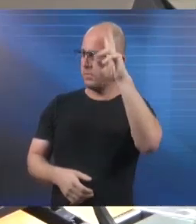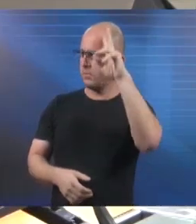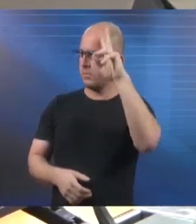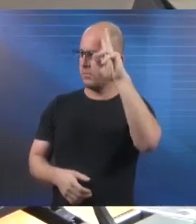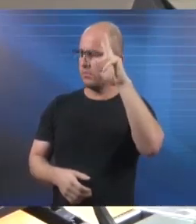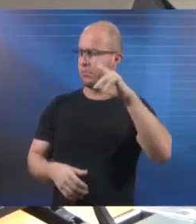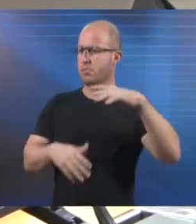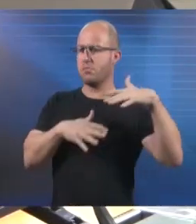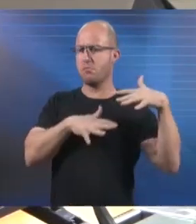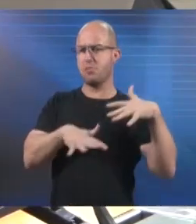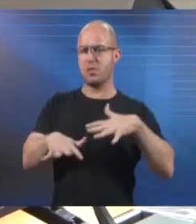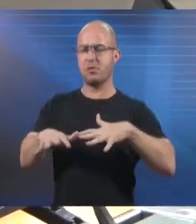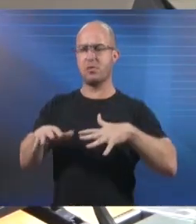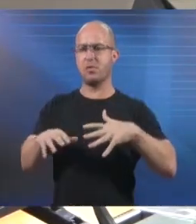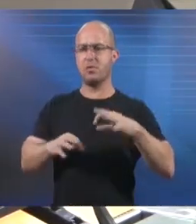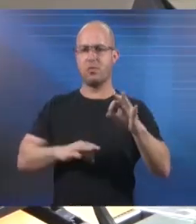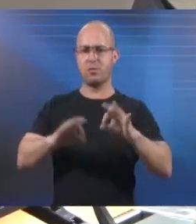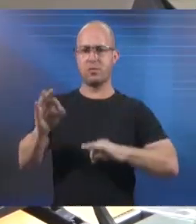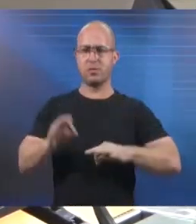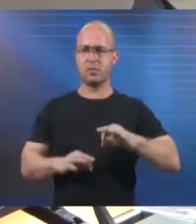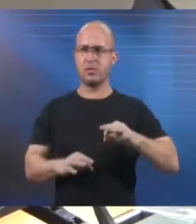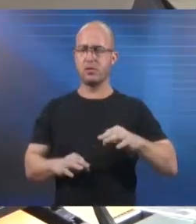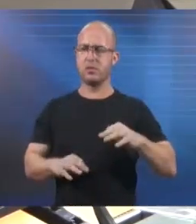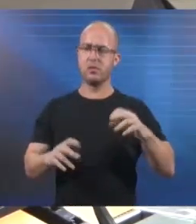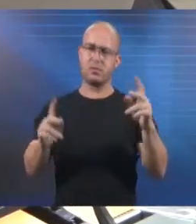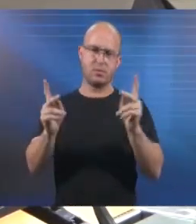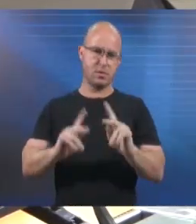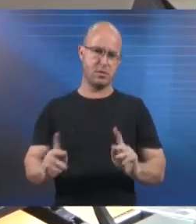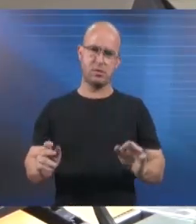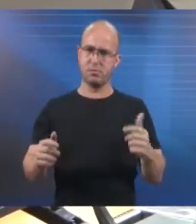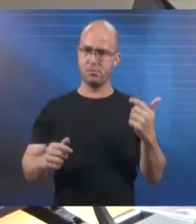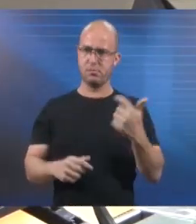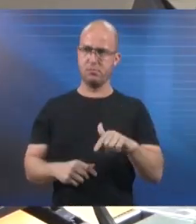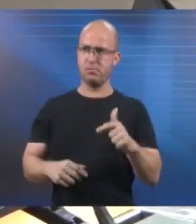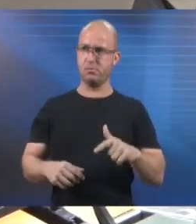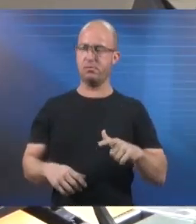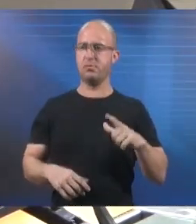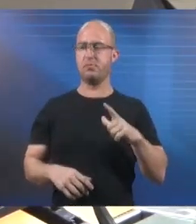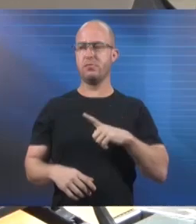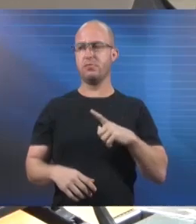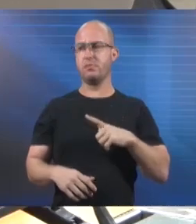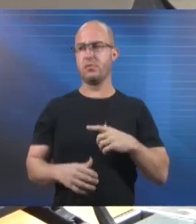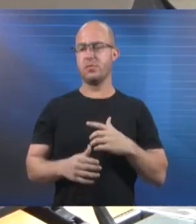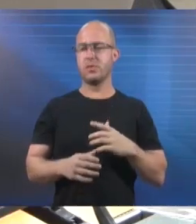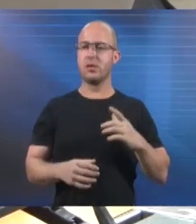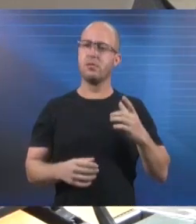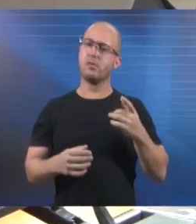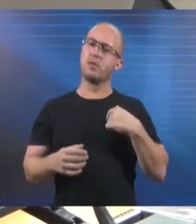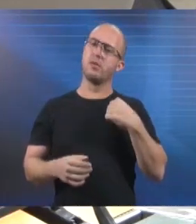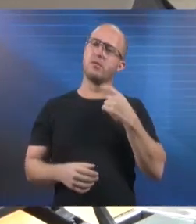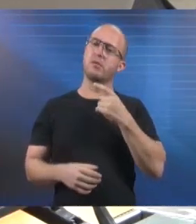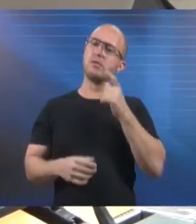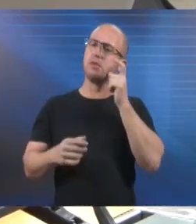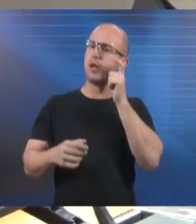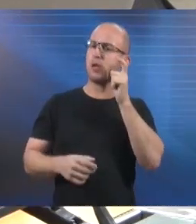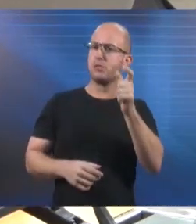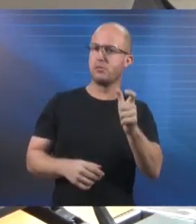um protesto organizado repito que de Pacífico não teve nada pode até ter sido ter tido a intenção